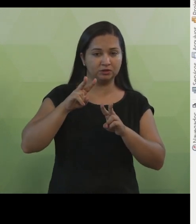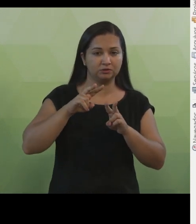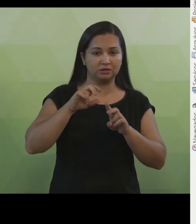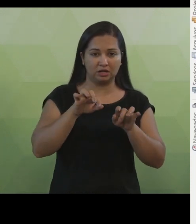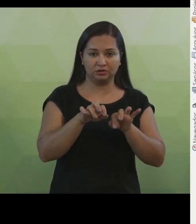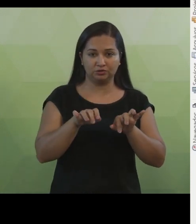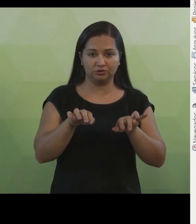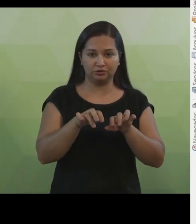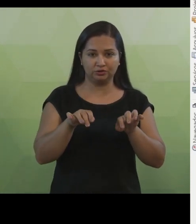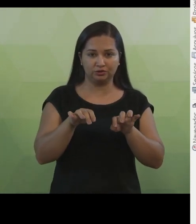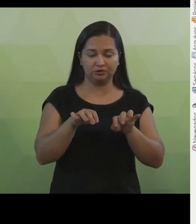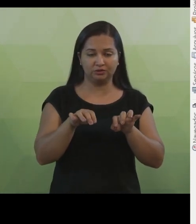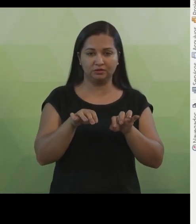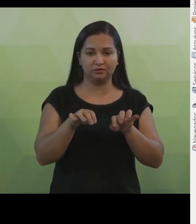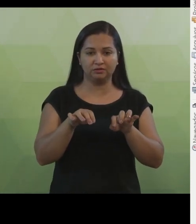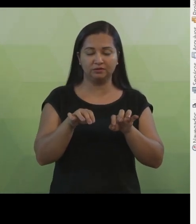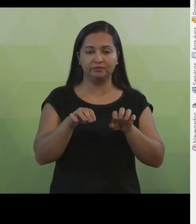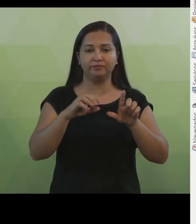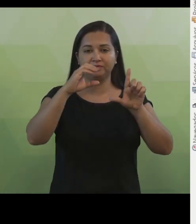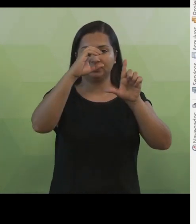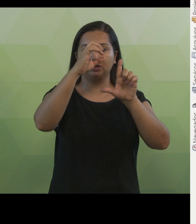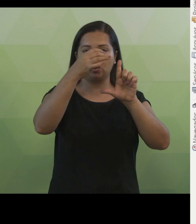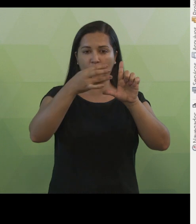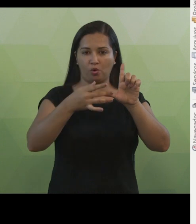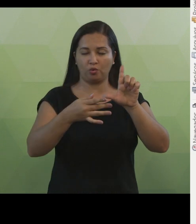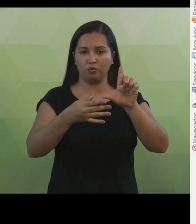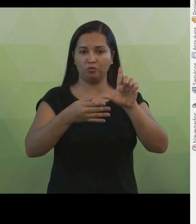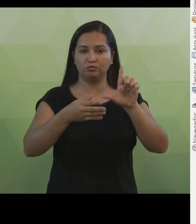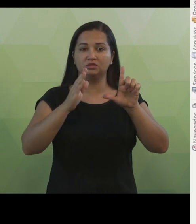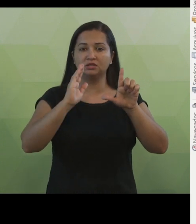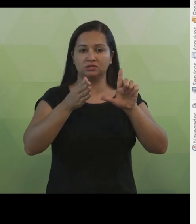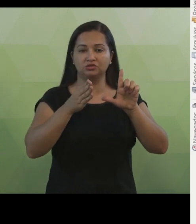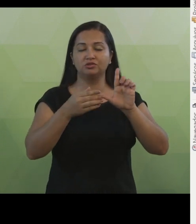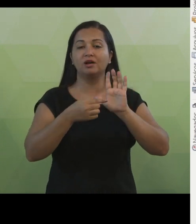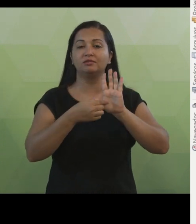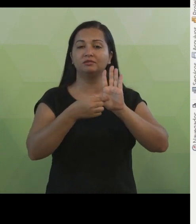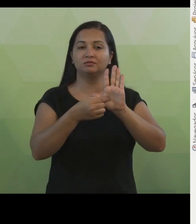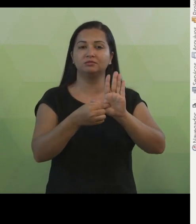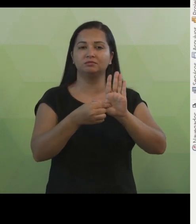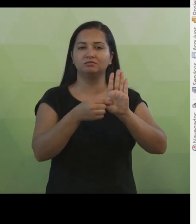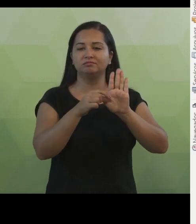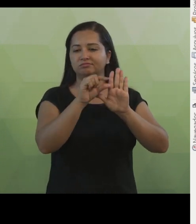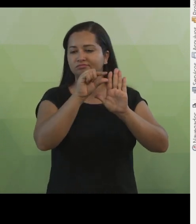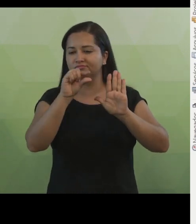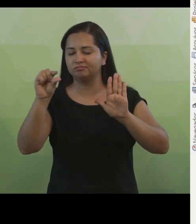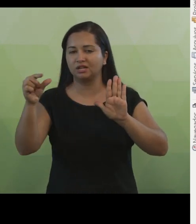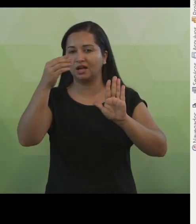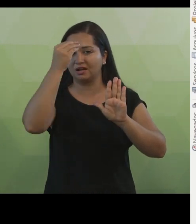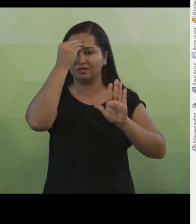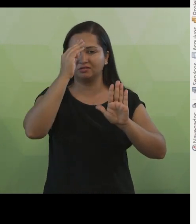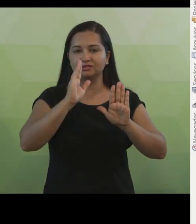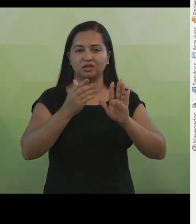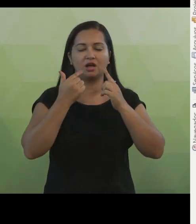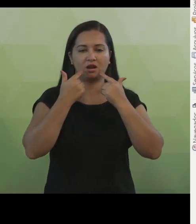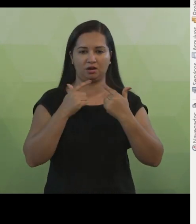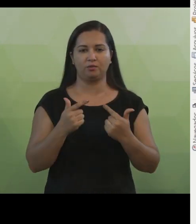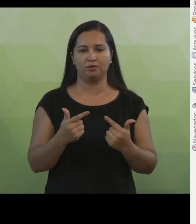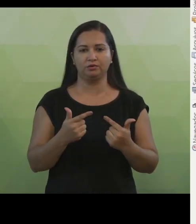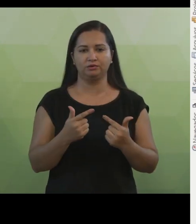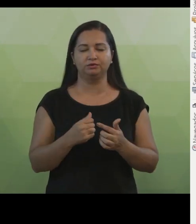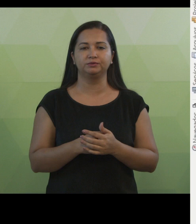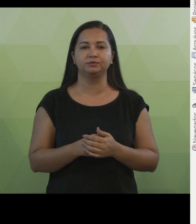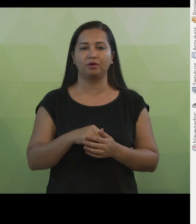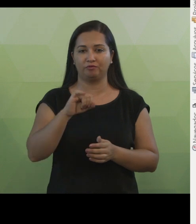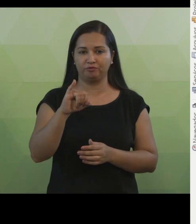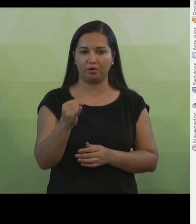Para a gente testar o primeiro método de verificação se é igual, vamos fazer um teste condicional aqui, que